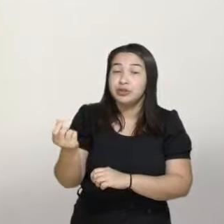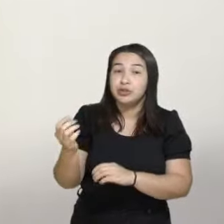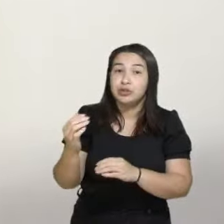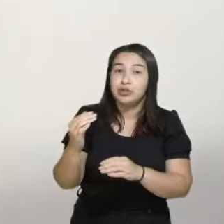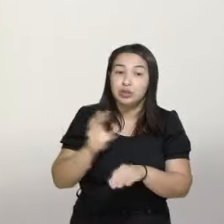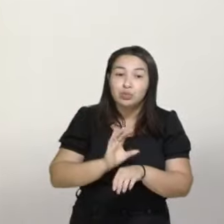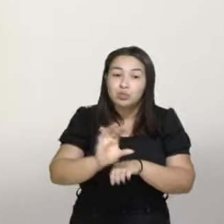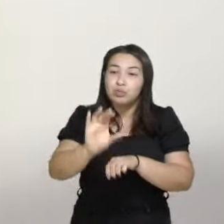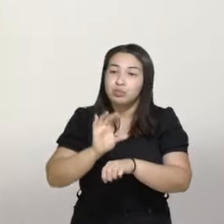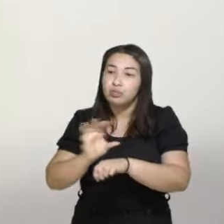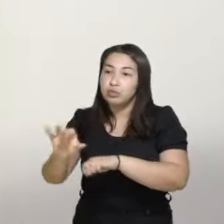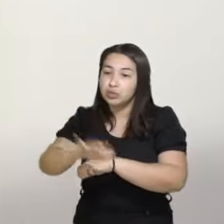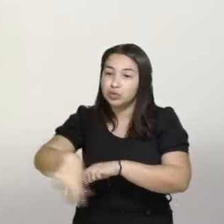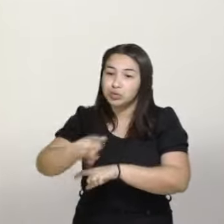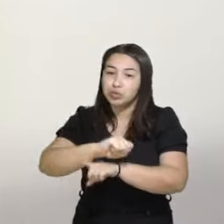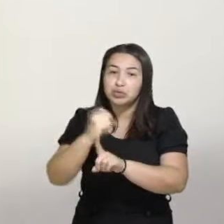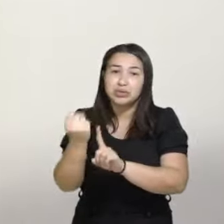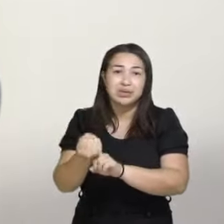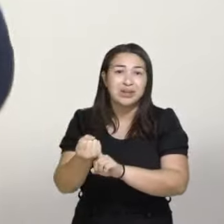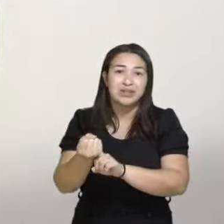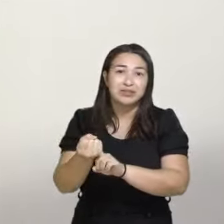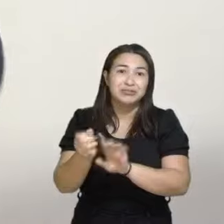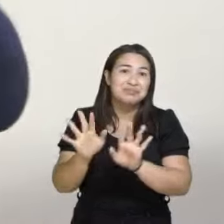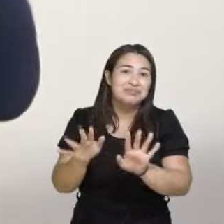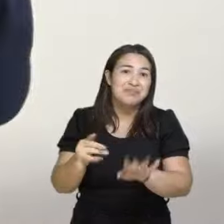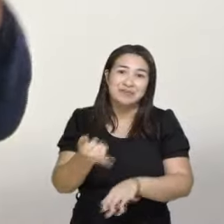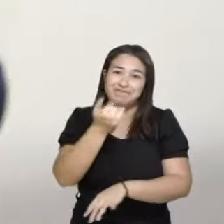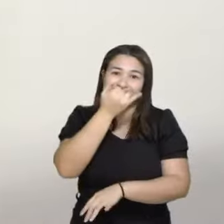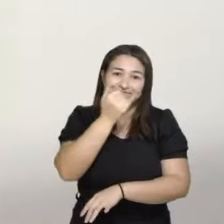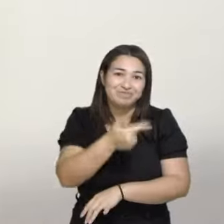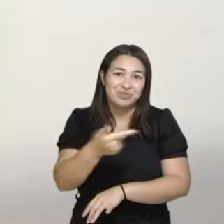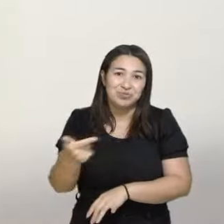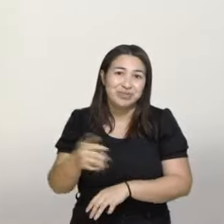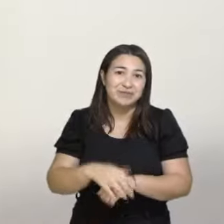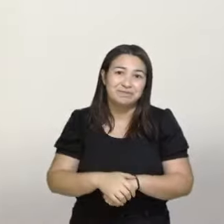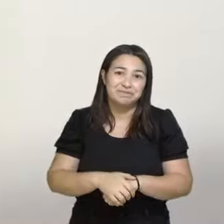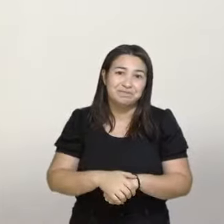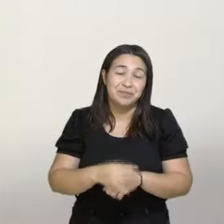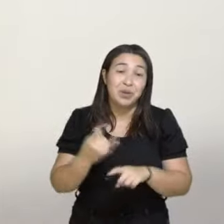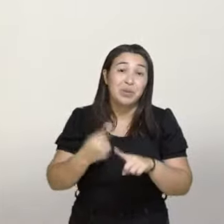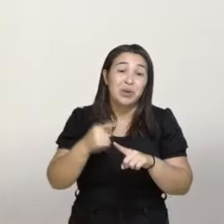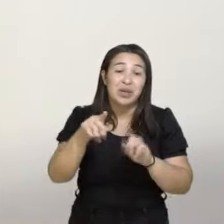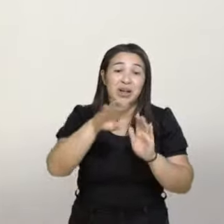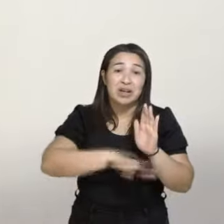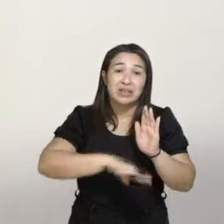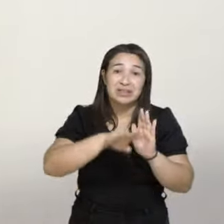recursos, mas não vê instrumentos de monitoramento, de acompanhamento dessas isenções.